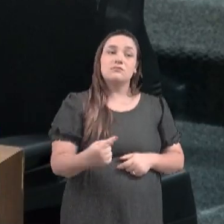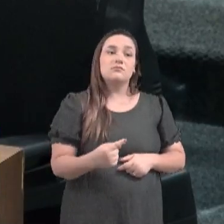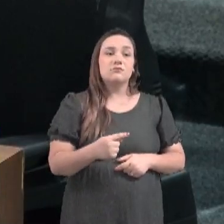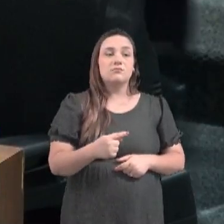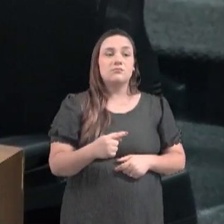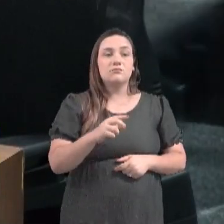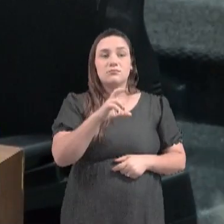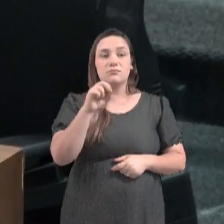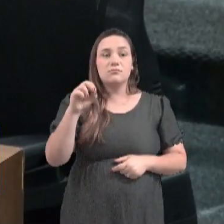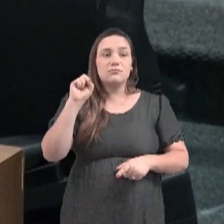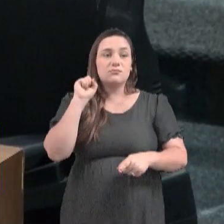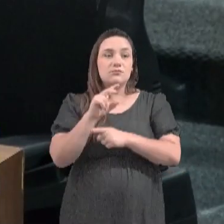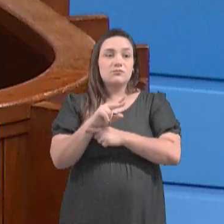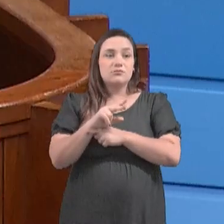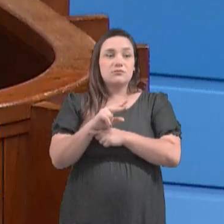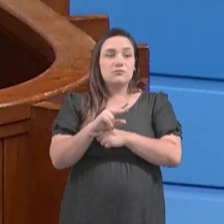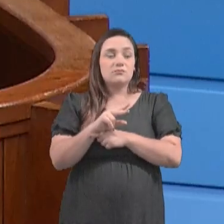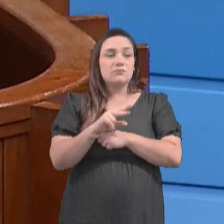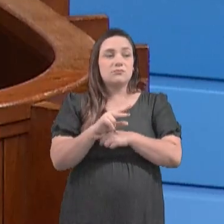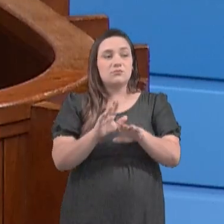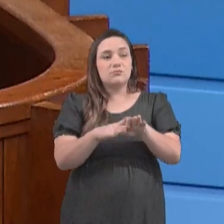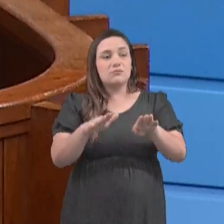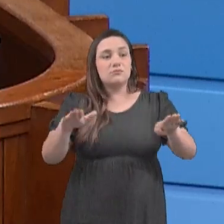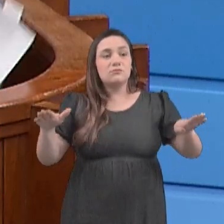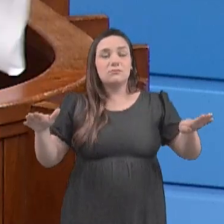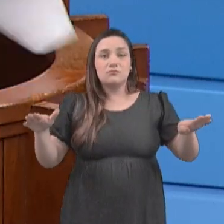7.500 vagas para estacionamento. Onde?